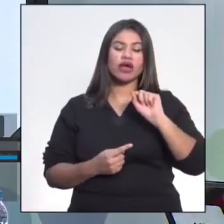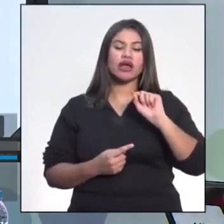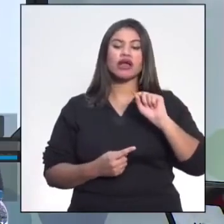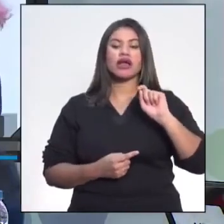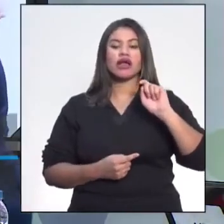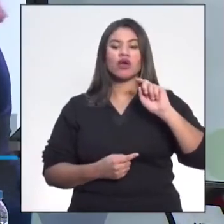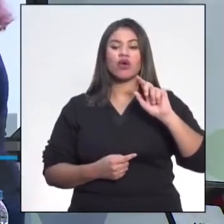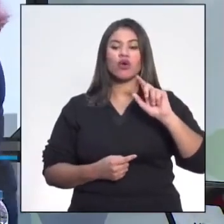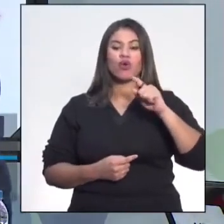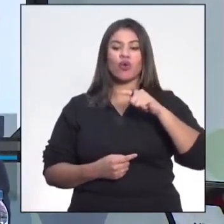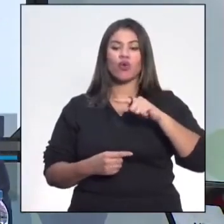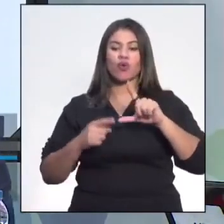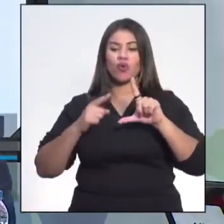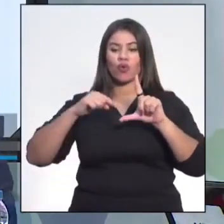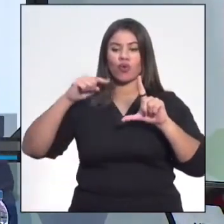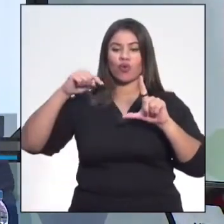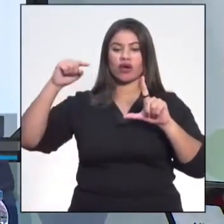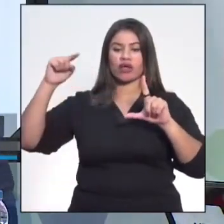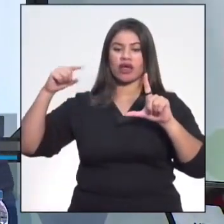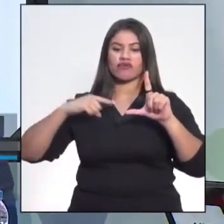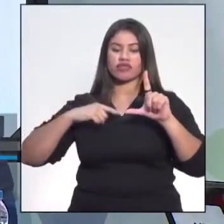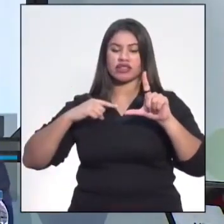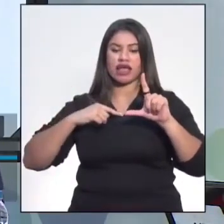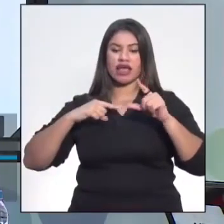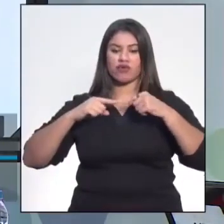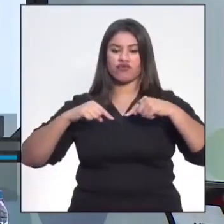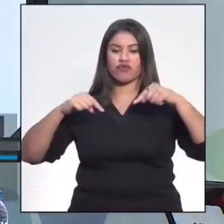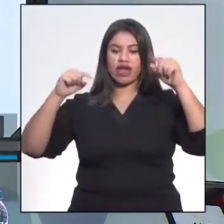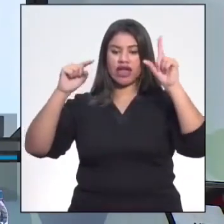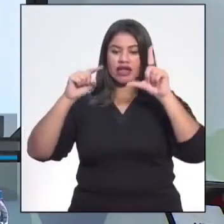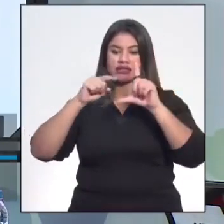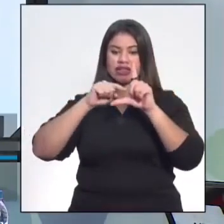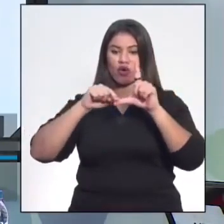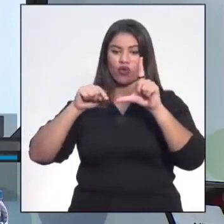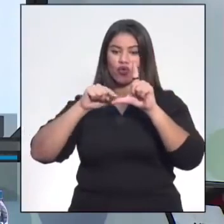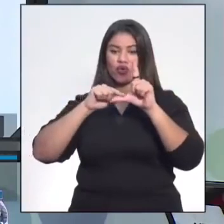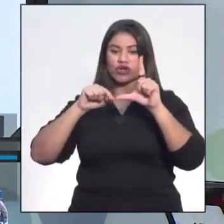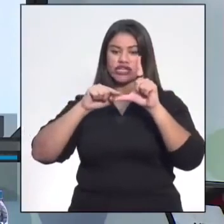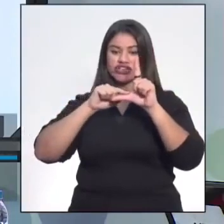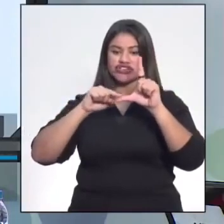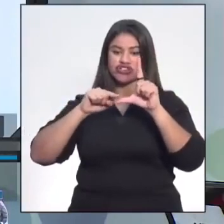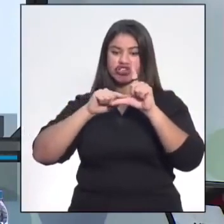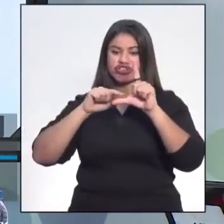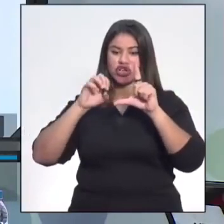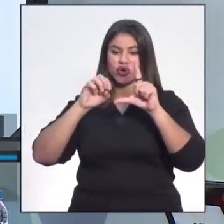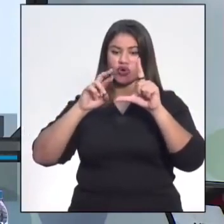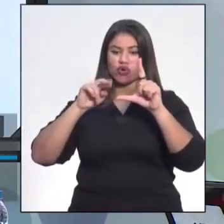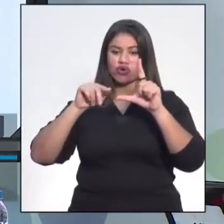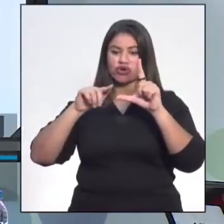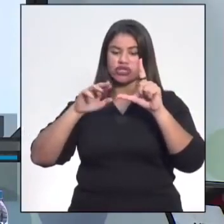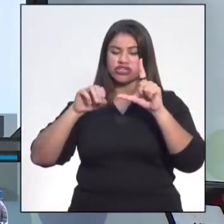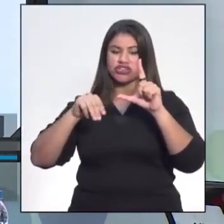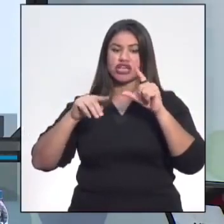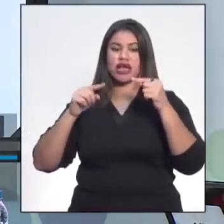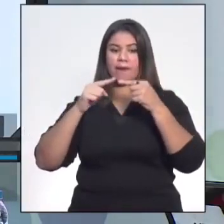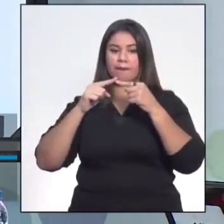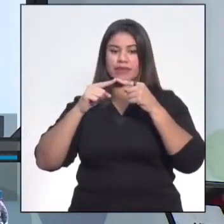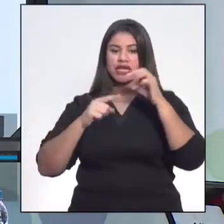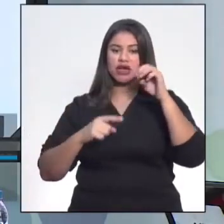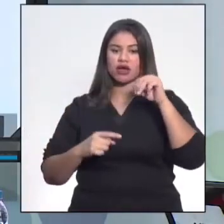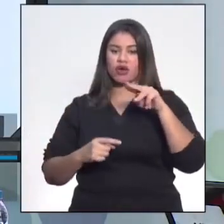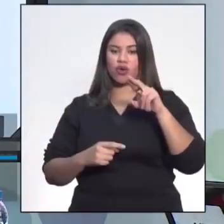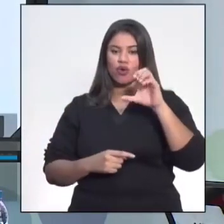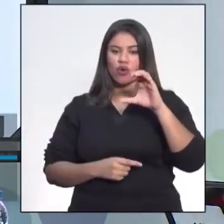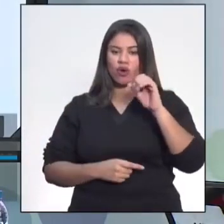Que o seu gráfico está com vértice na origem, sim? E este A vai indicar a concavidade. No meu caso, o A